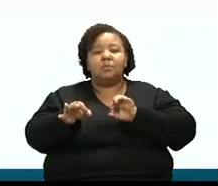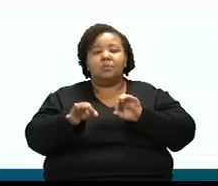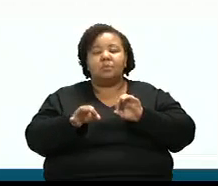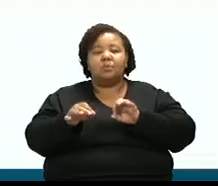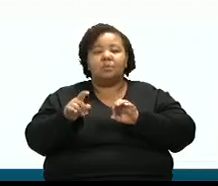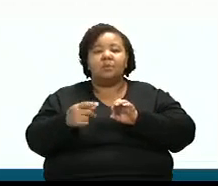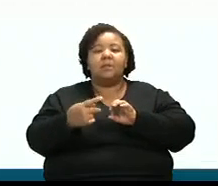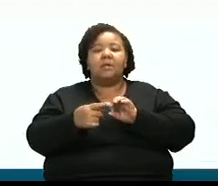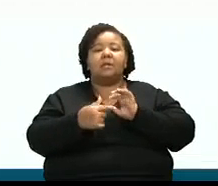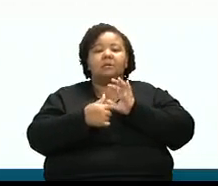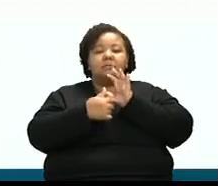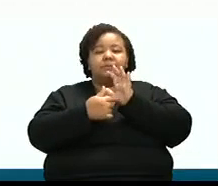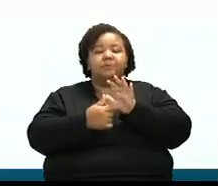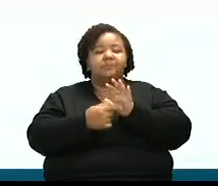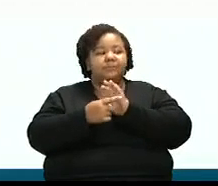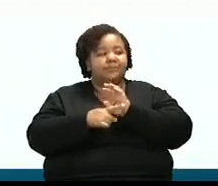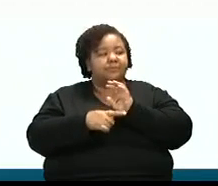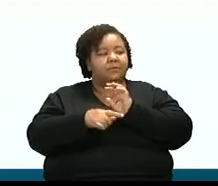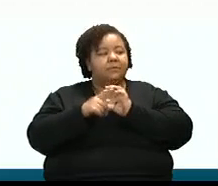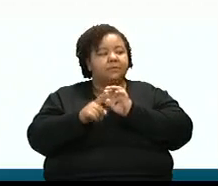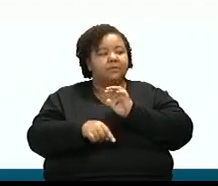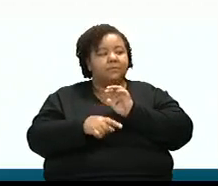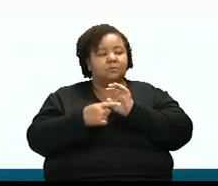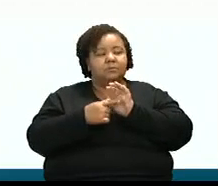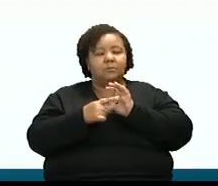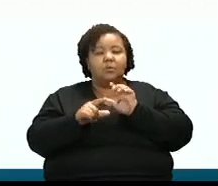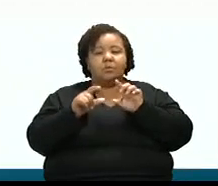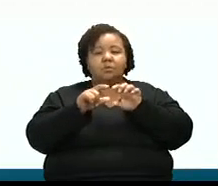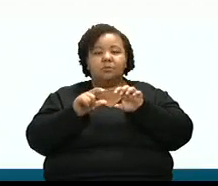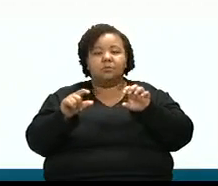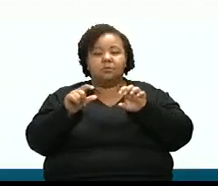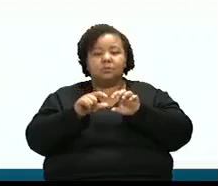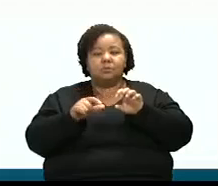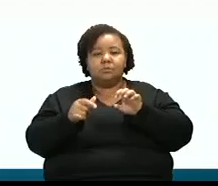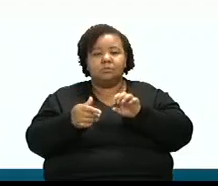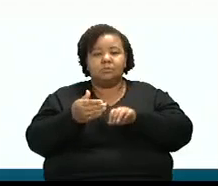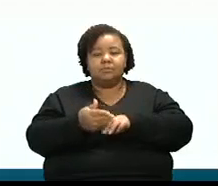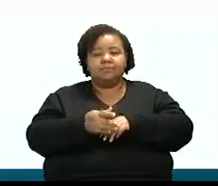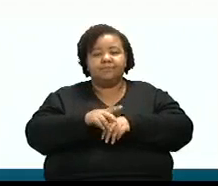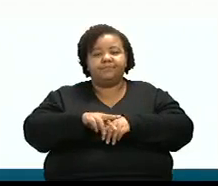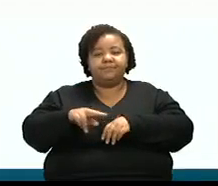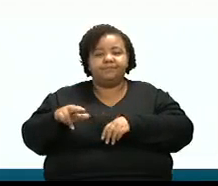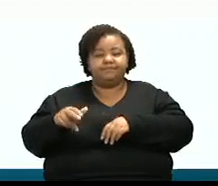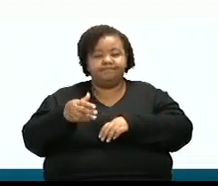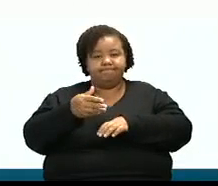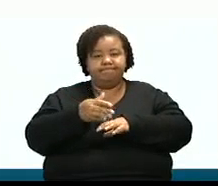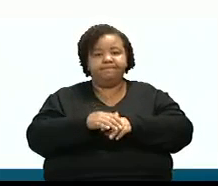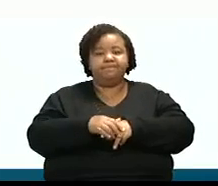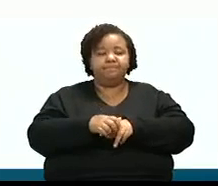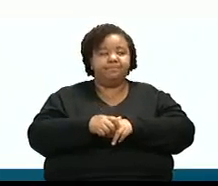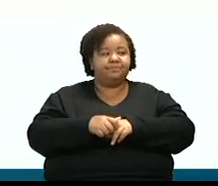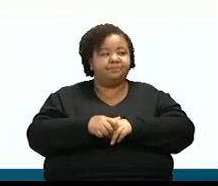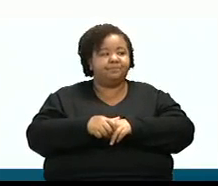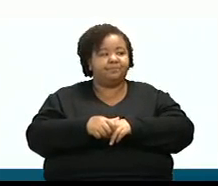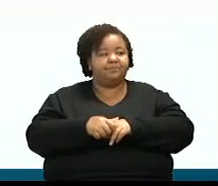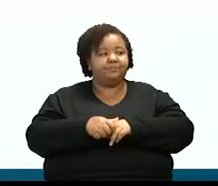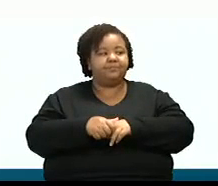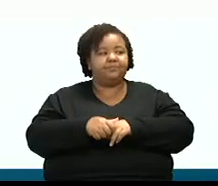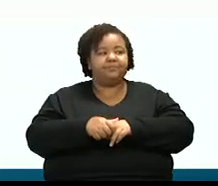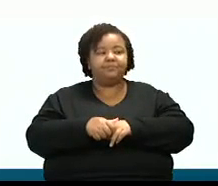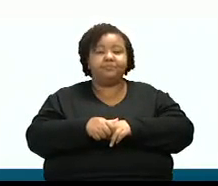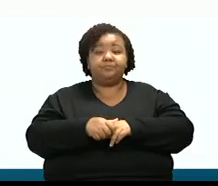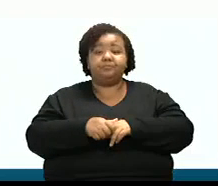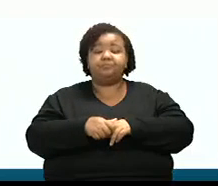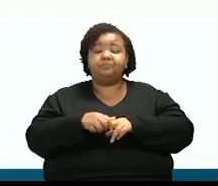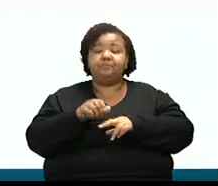dada dessa forma. Então, aqui nós temos a expressão envolvendo diferenciais. E em relação às integrais